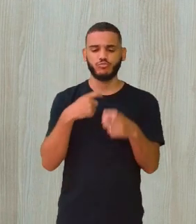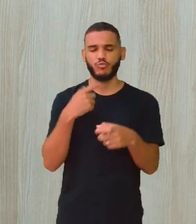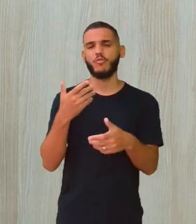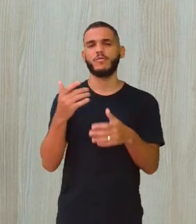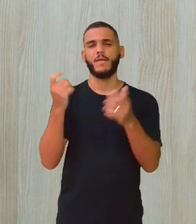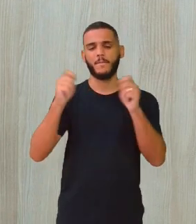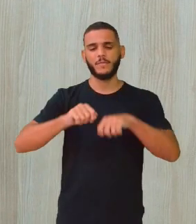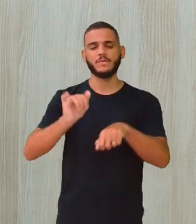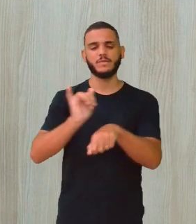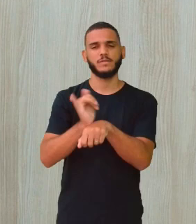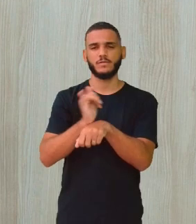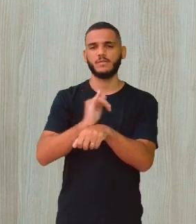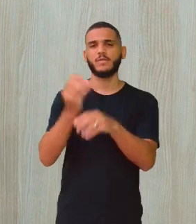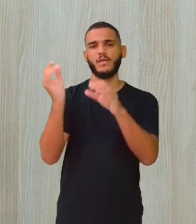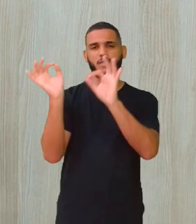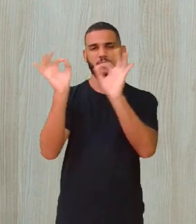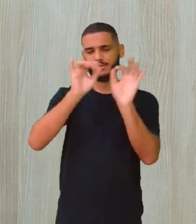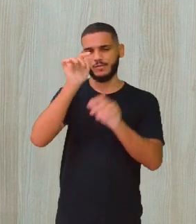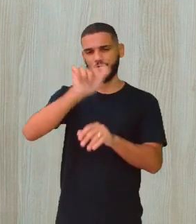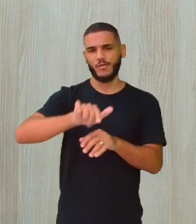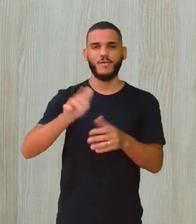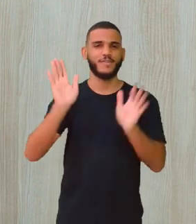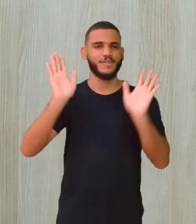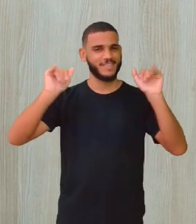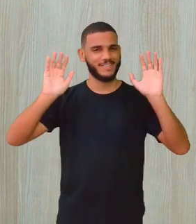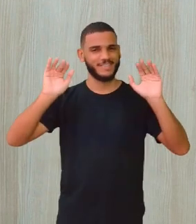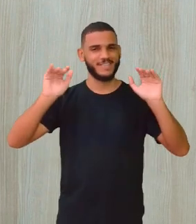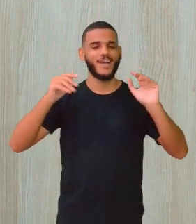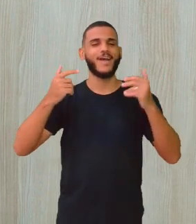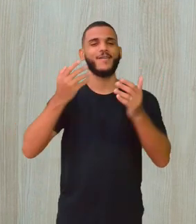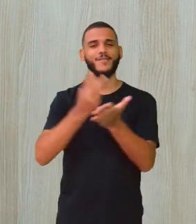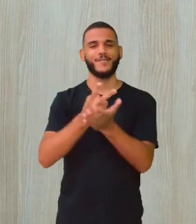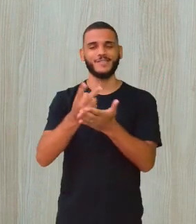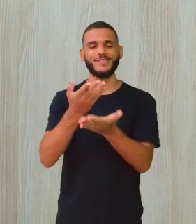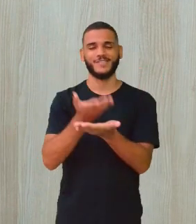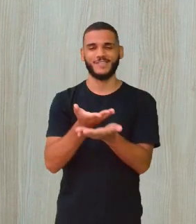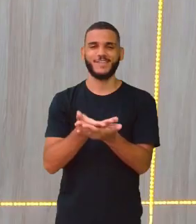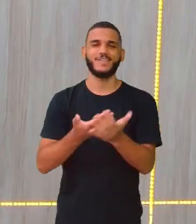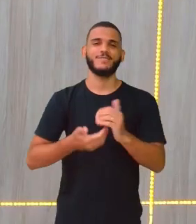lá no YouTube, nossa playlist. Até mais. Tchau, tchau. Continue estudando.